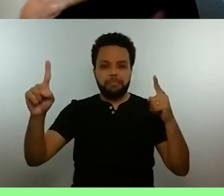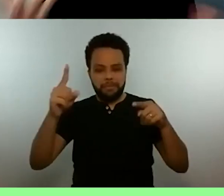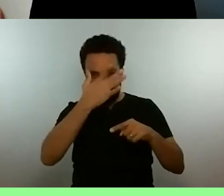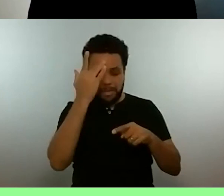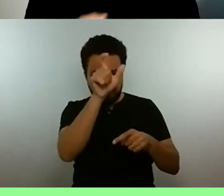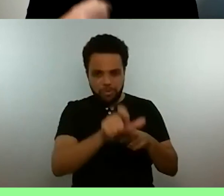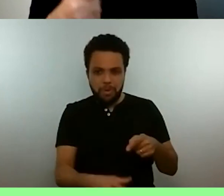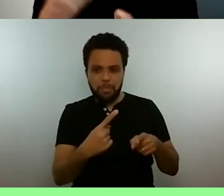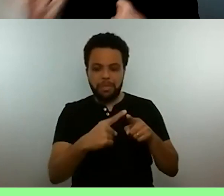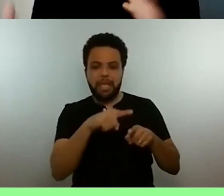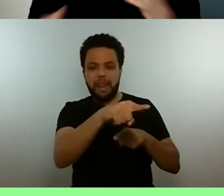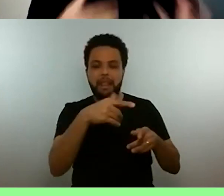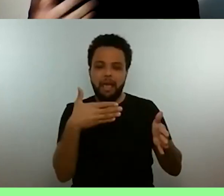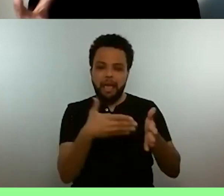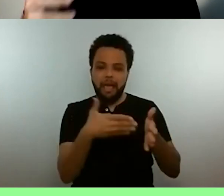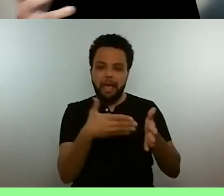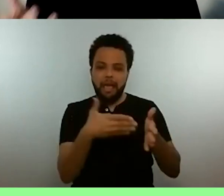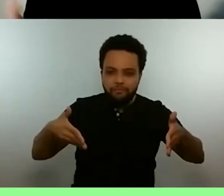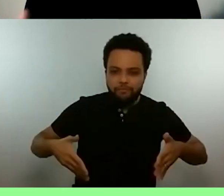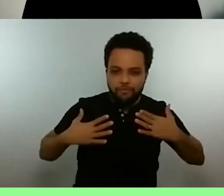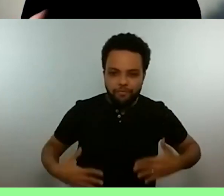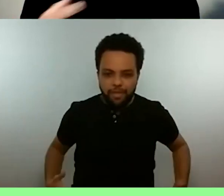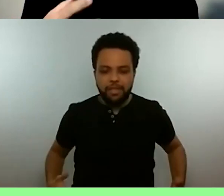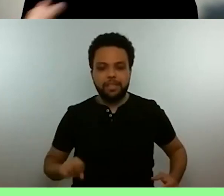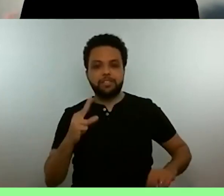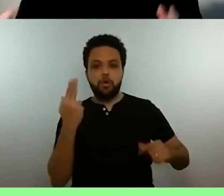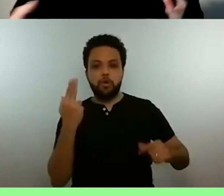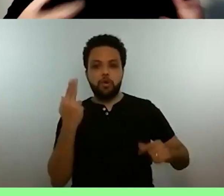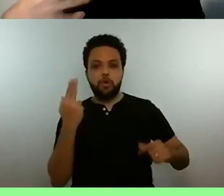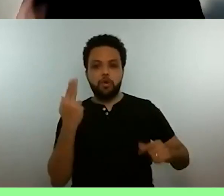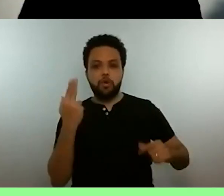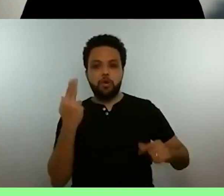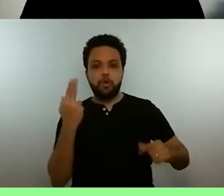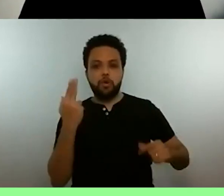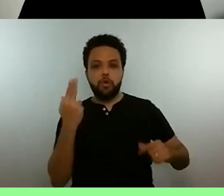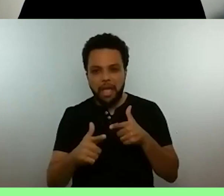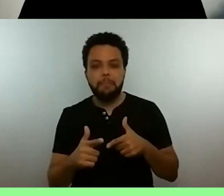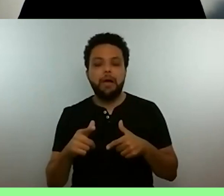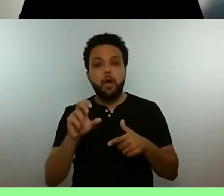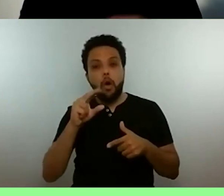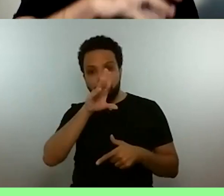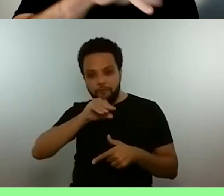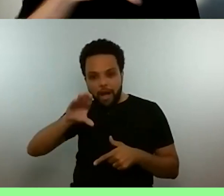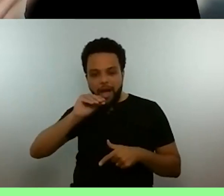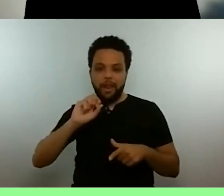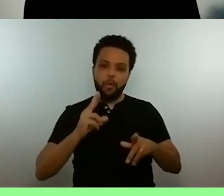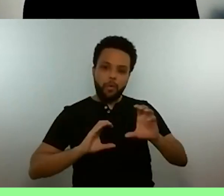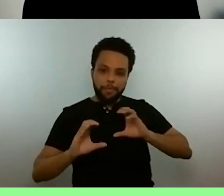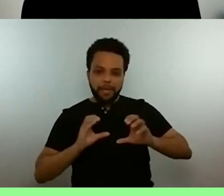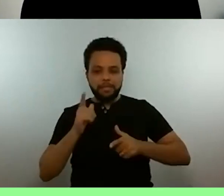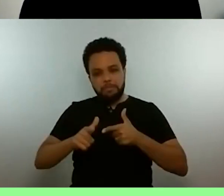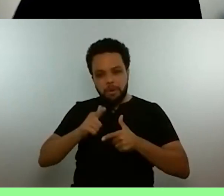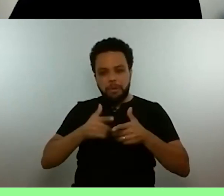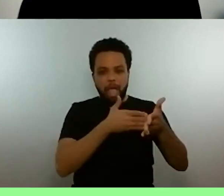de mobilidade, de movimentos com as mãos ou de fala, né, de comunicação. Então, esses exemplos